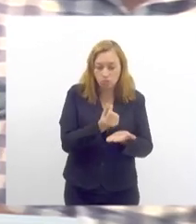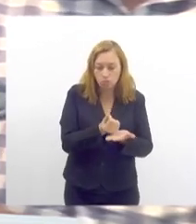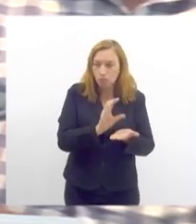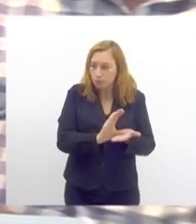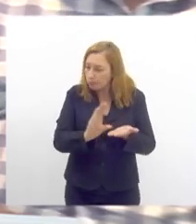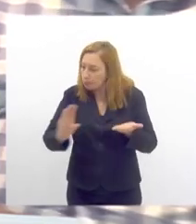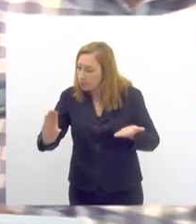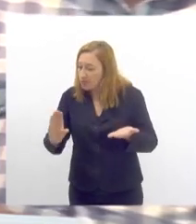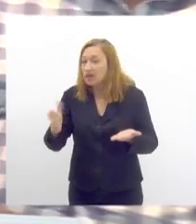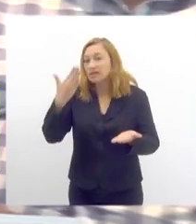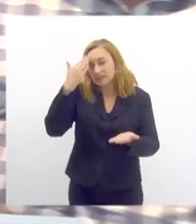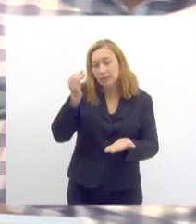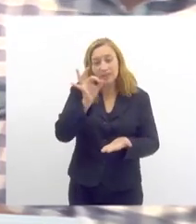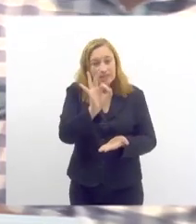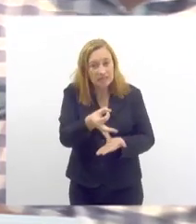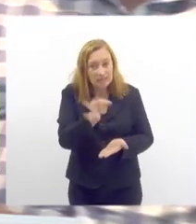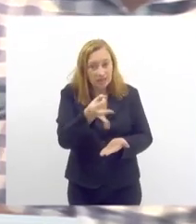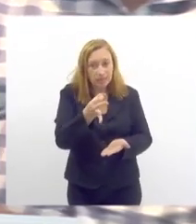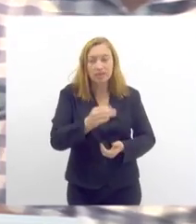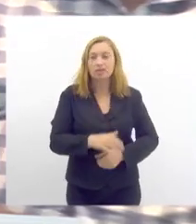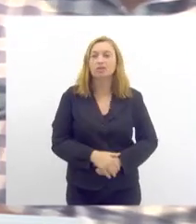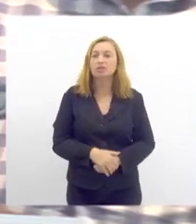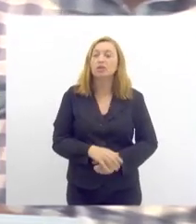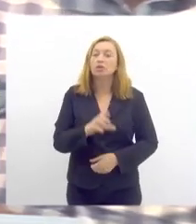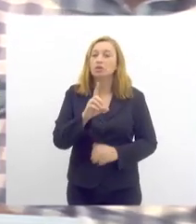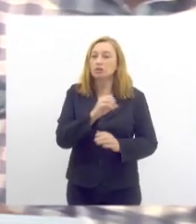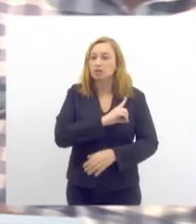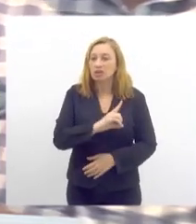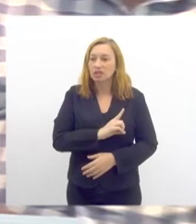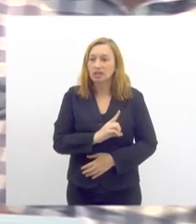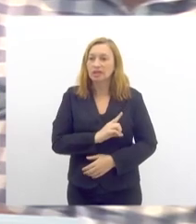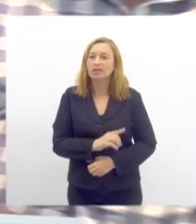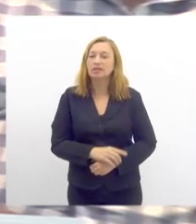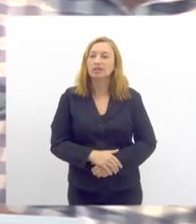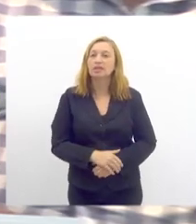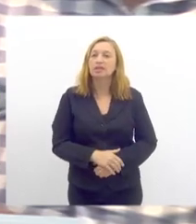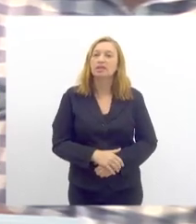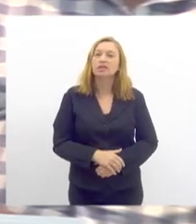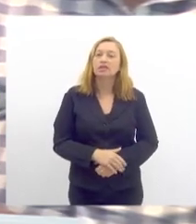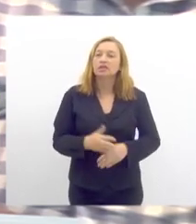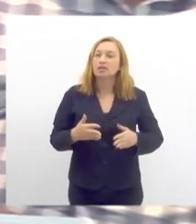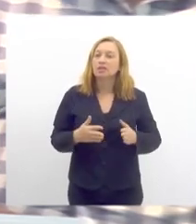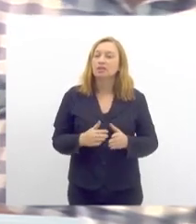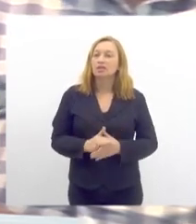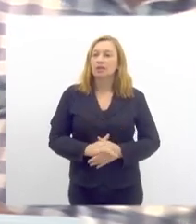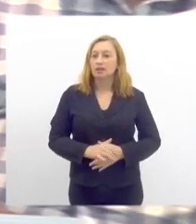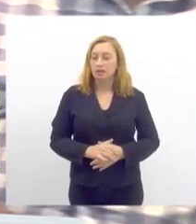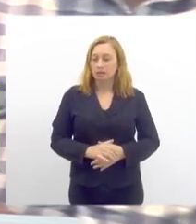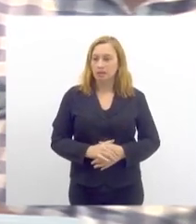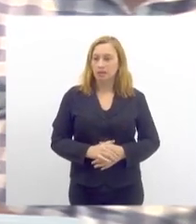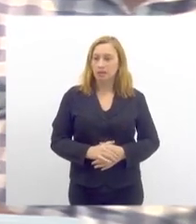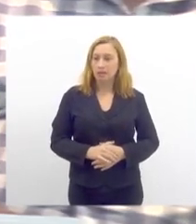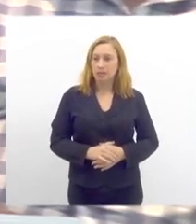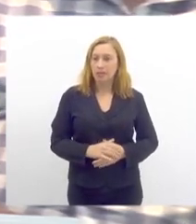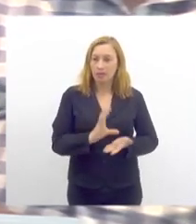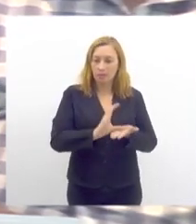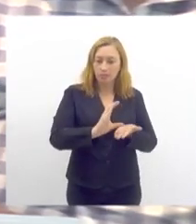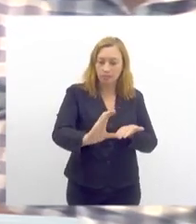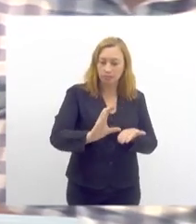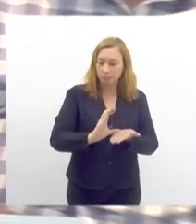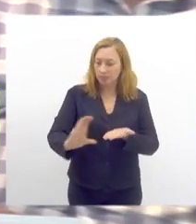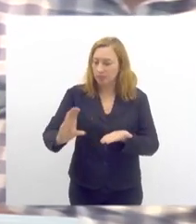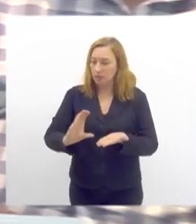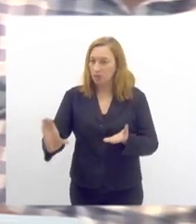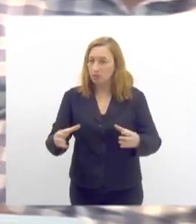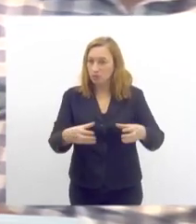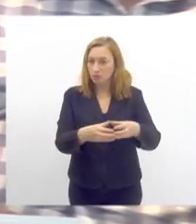sabe perfeitamente bem que o DETRAN ele faz descentralizações para alguns órgãos da